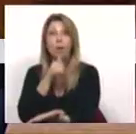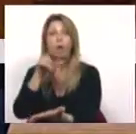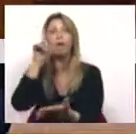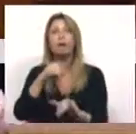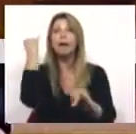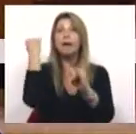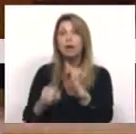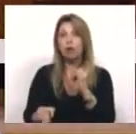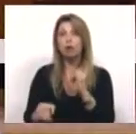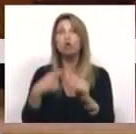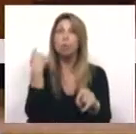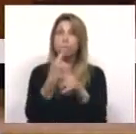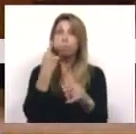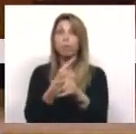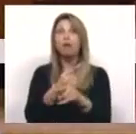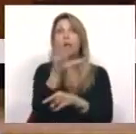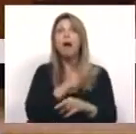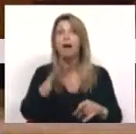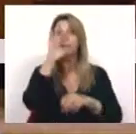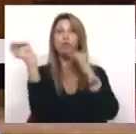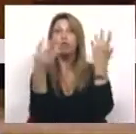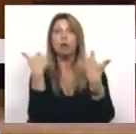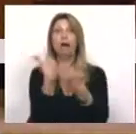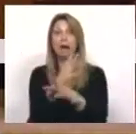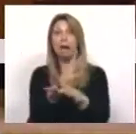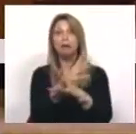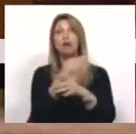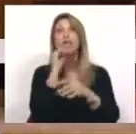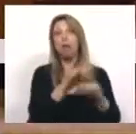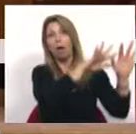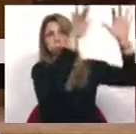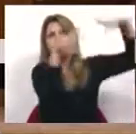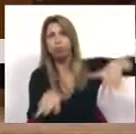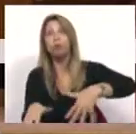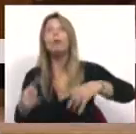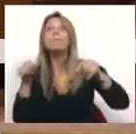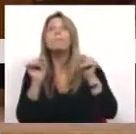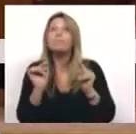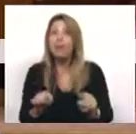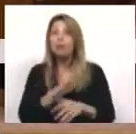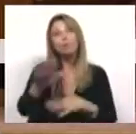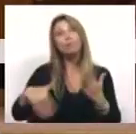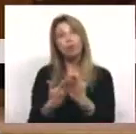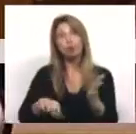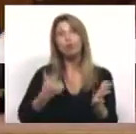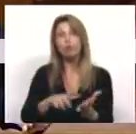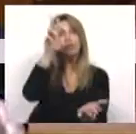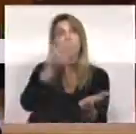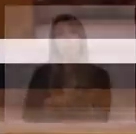de derrocada nas áreas florestais ardidas. Esta proposta dos Verdes foi aprovada por